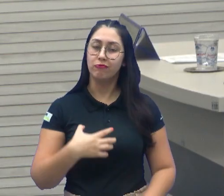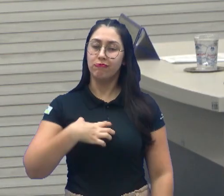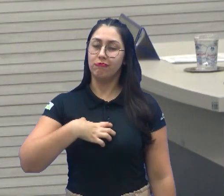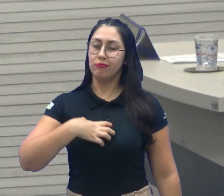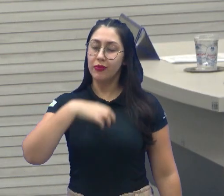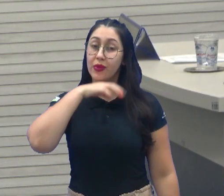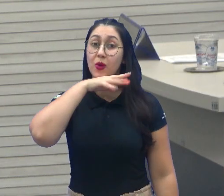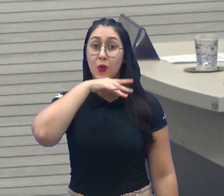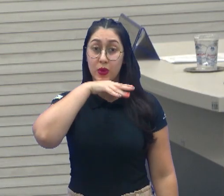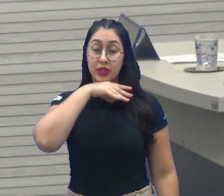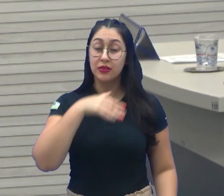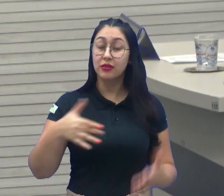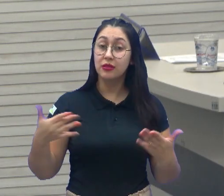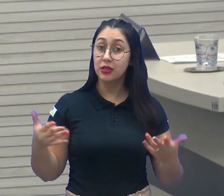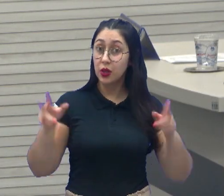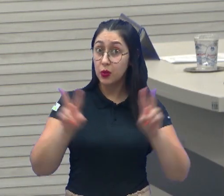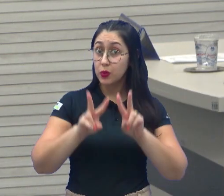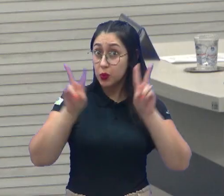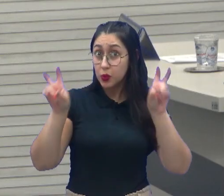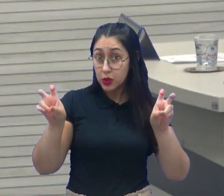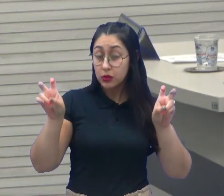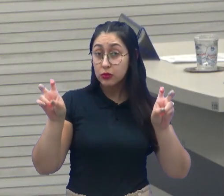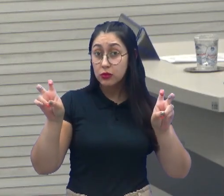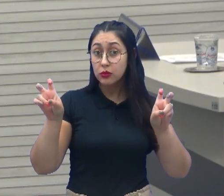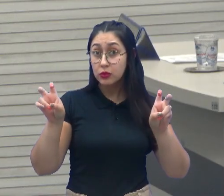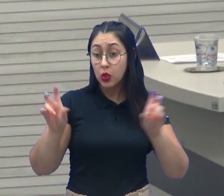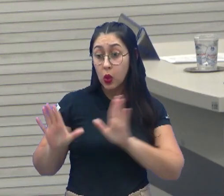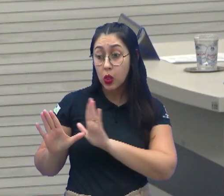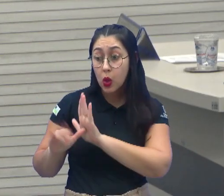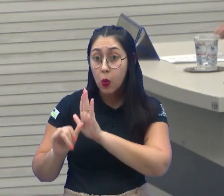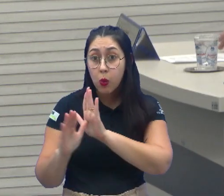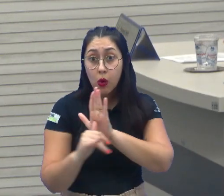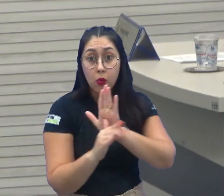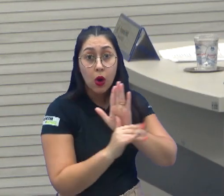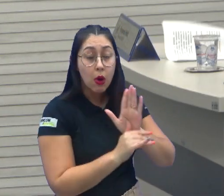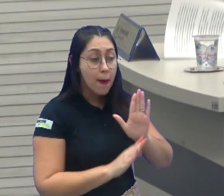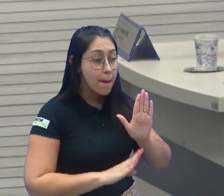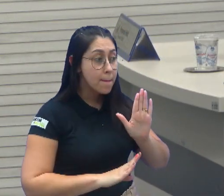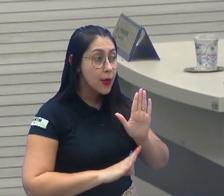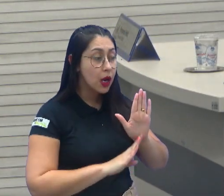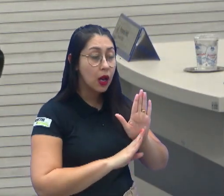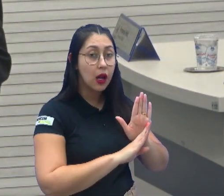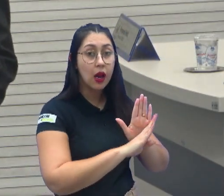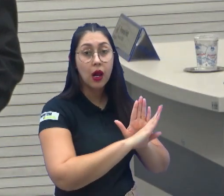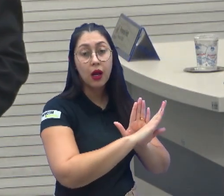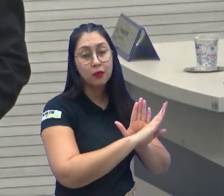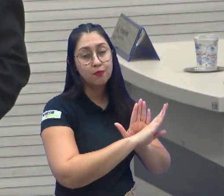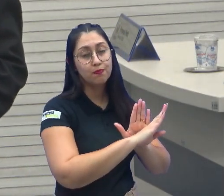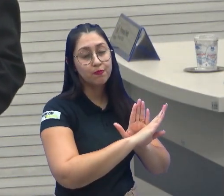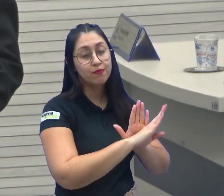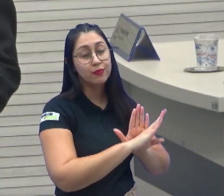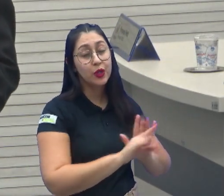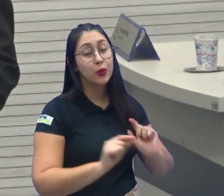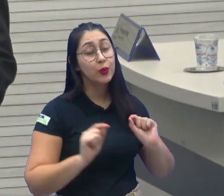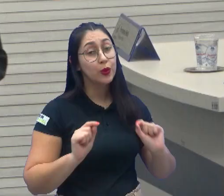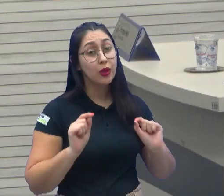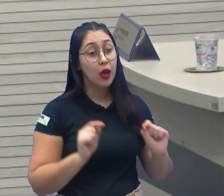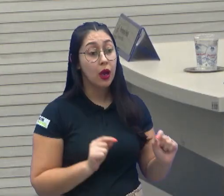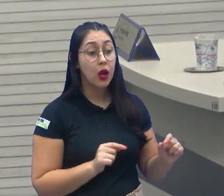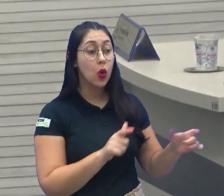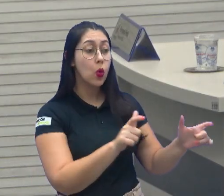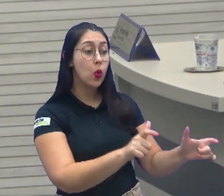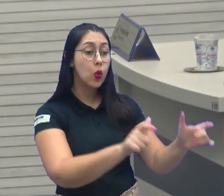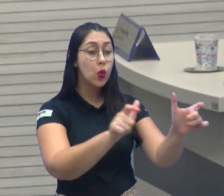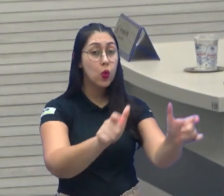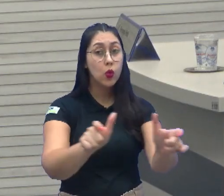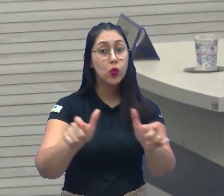Quando a gente fala de índices de furto e de roubo de veículos na cidade, a gente se refere a algumas regiões da cidade